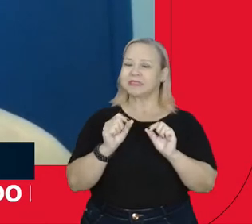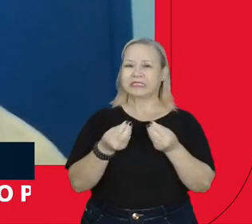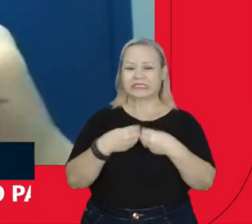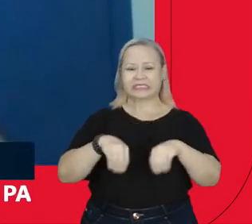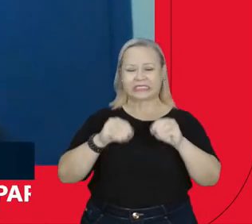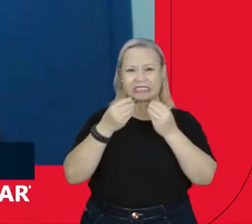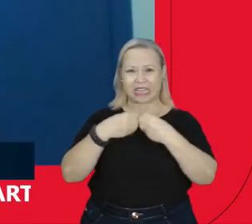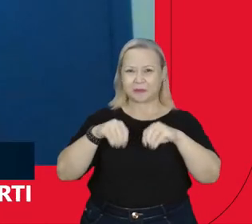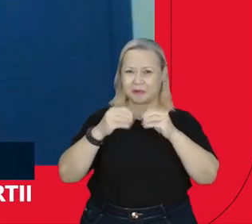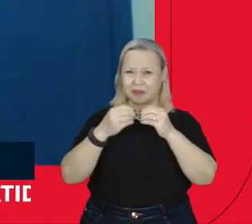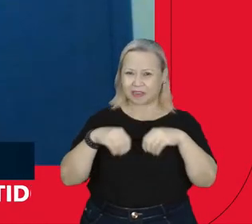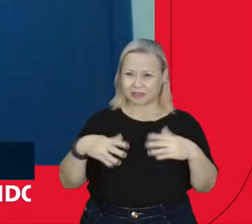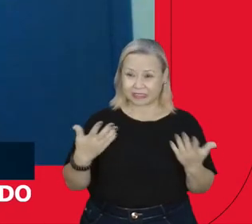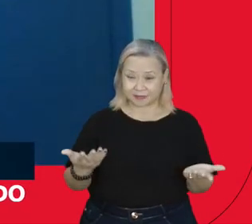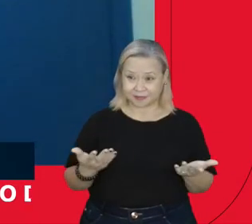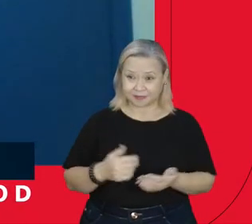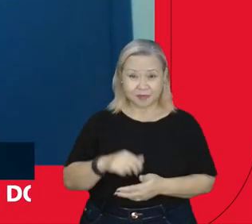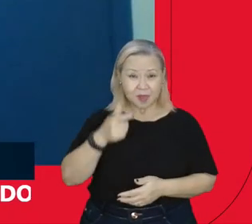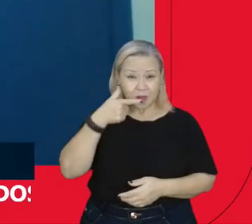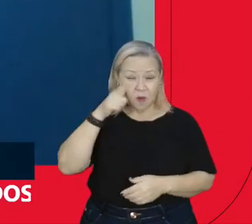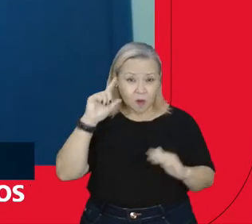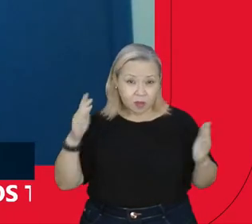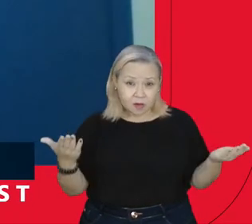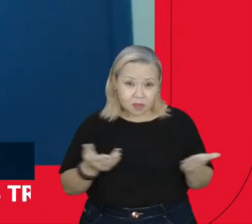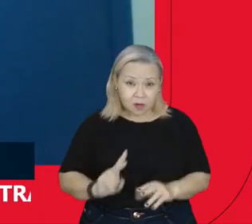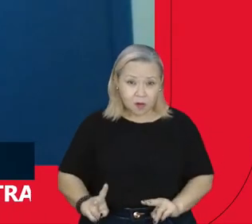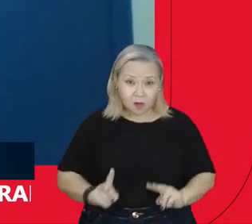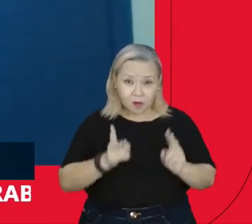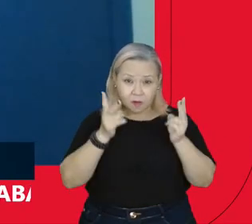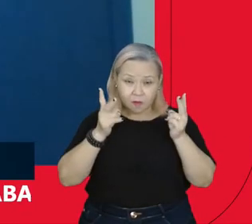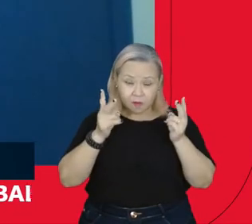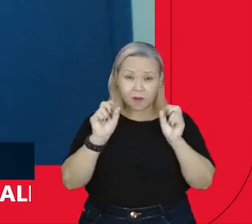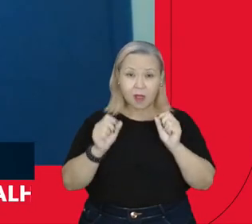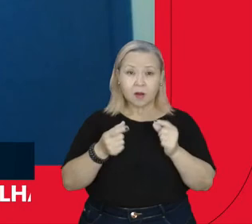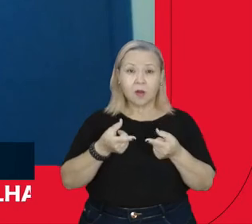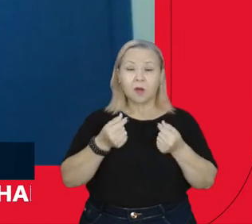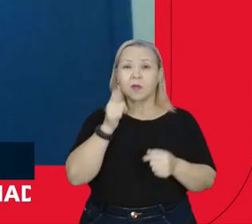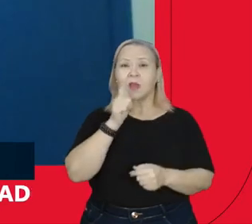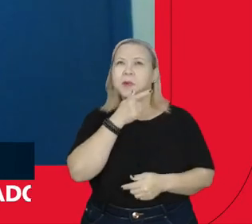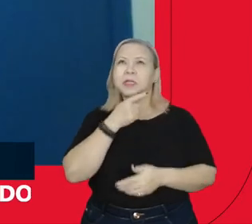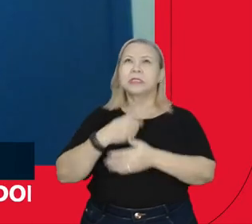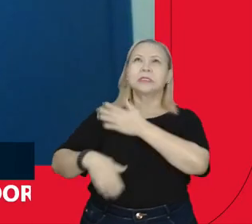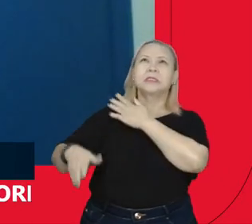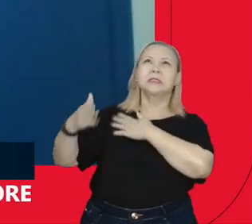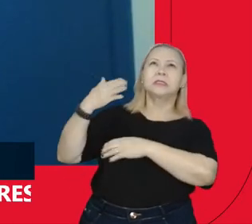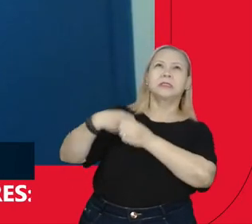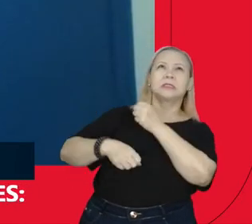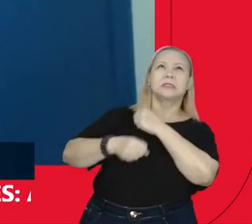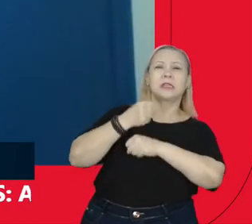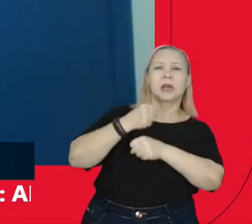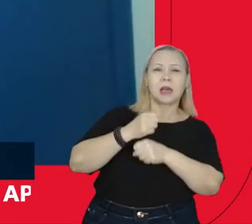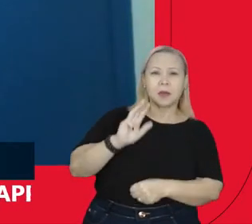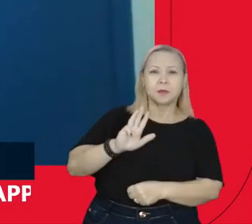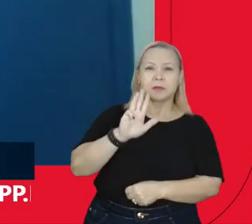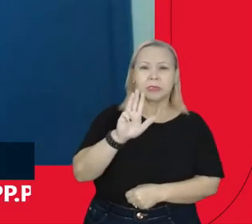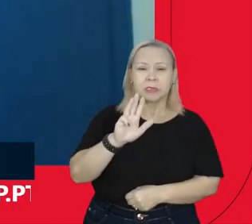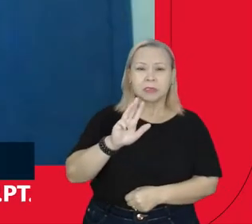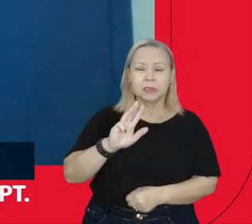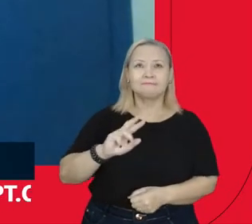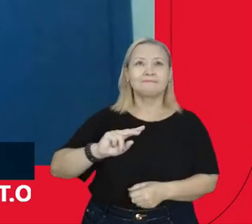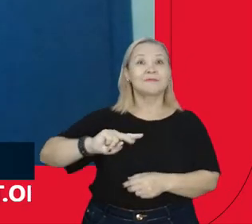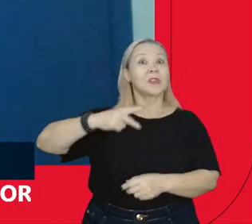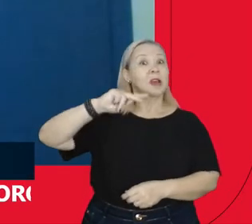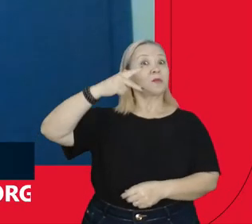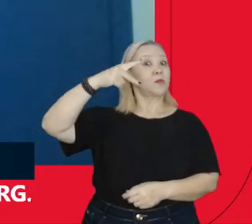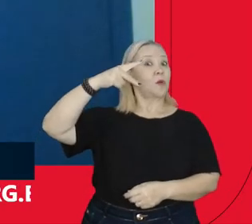defasada. Ontem eu atualizei o valor da merenda escolar da época do presidente Lula, né? É o dobro do